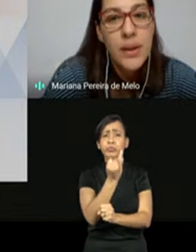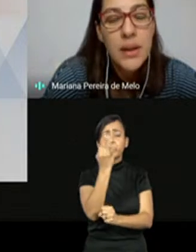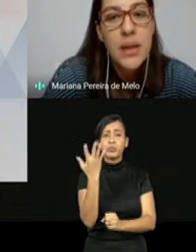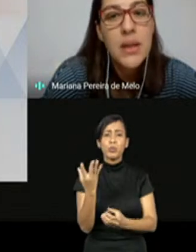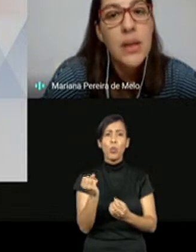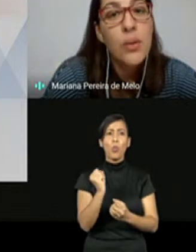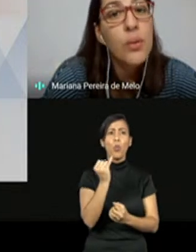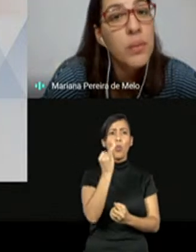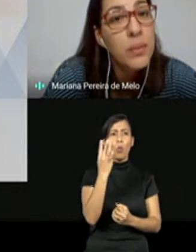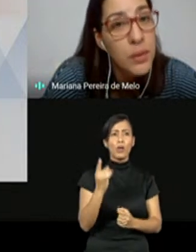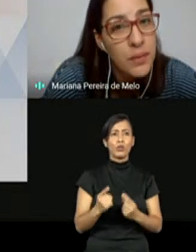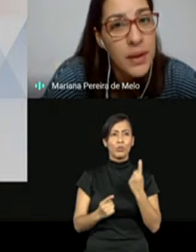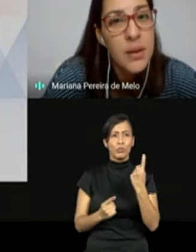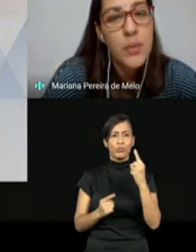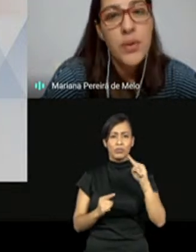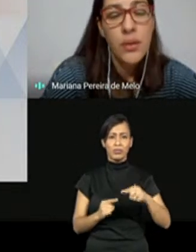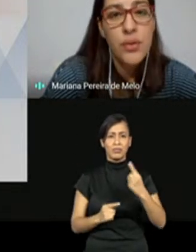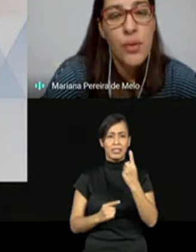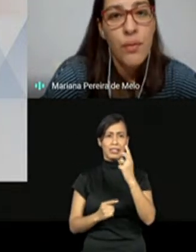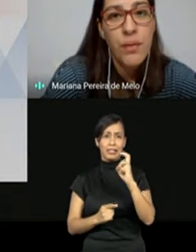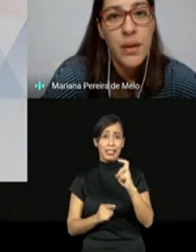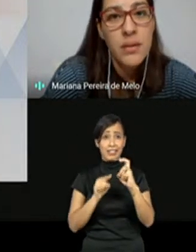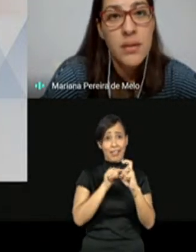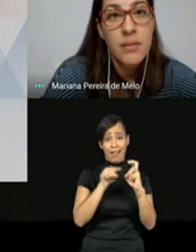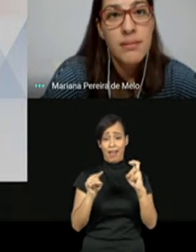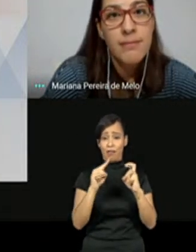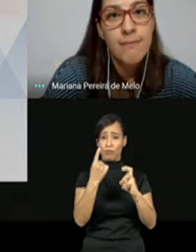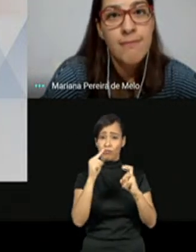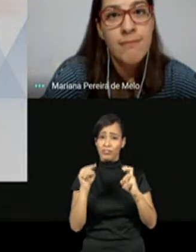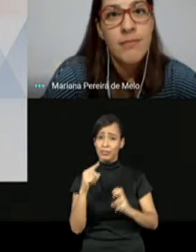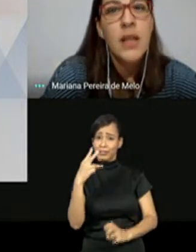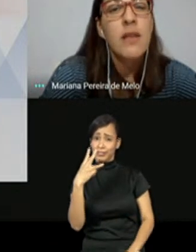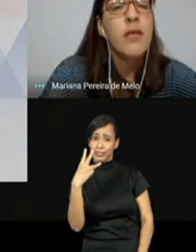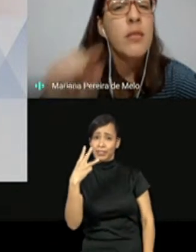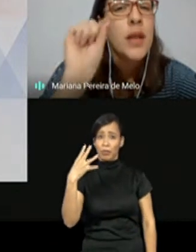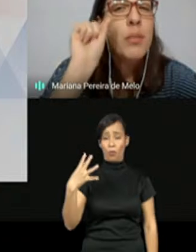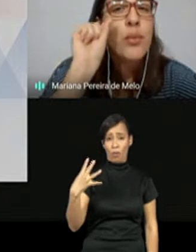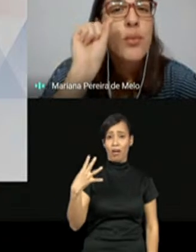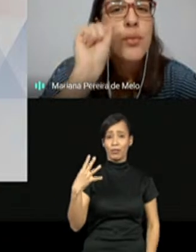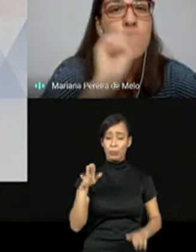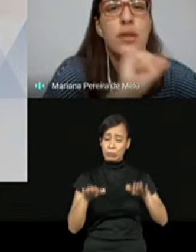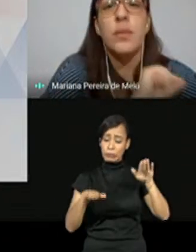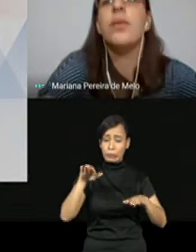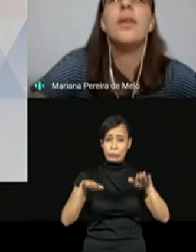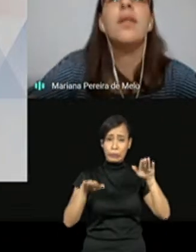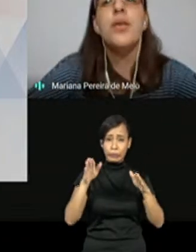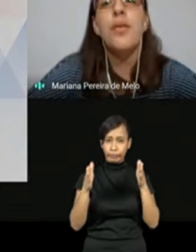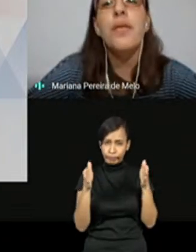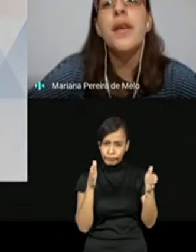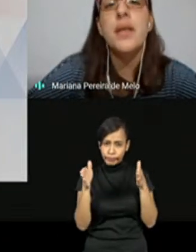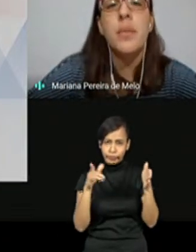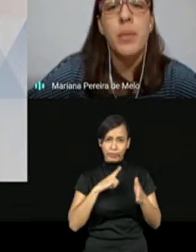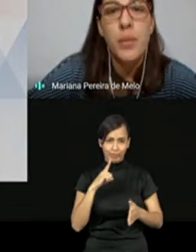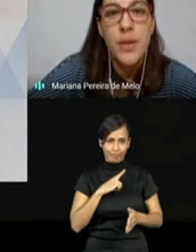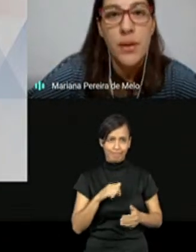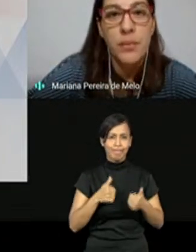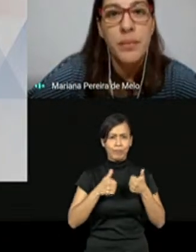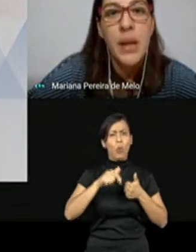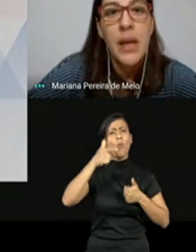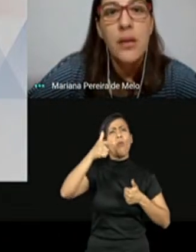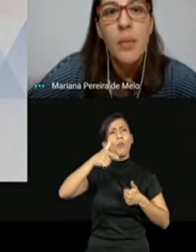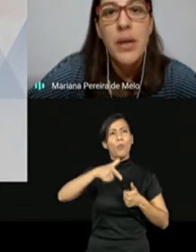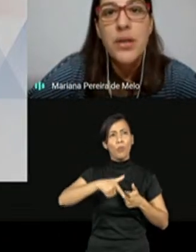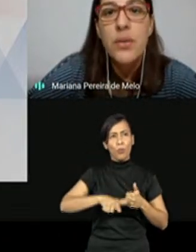a 1,35 com 90% de confiança. Vamos lá para o último intervalo de confiança para a